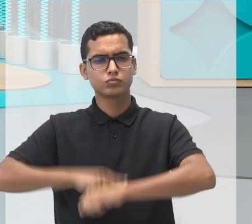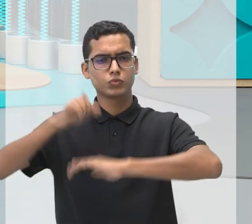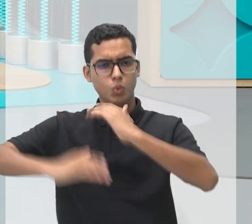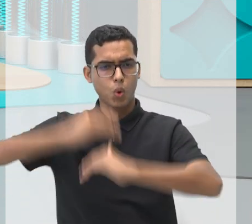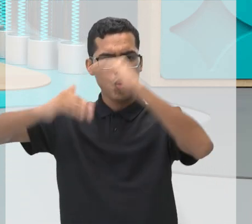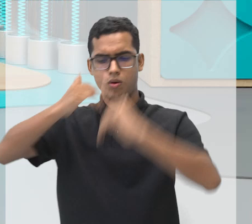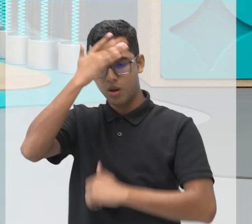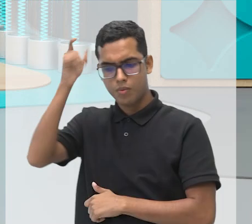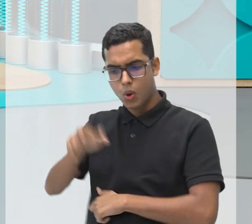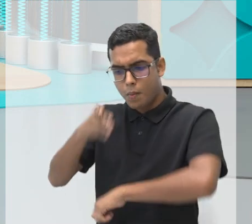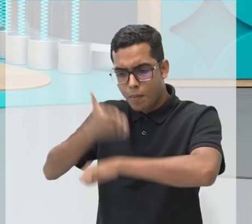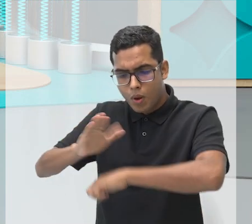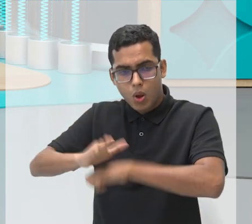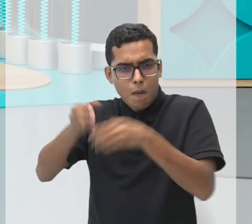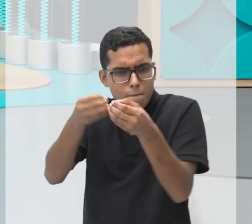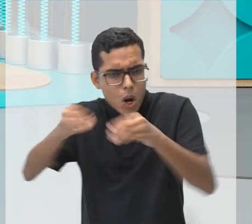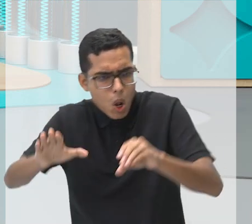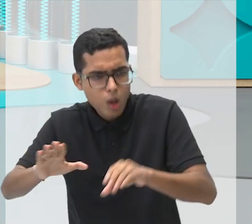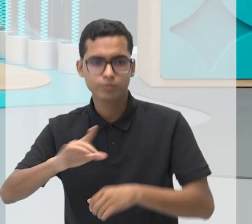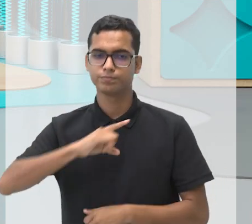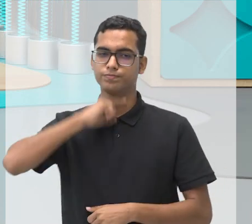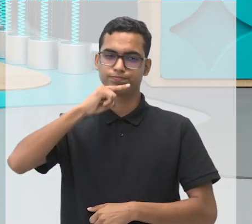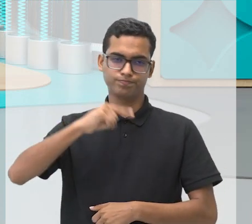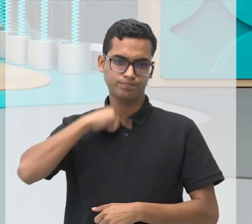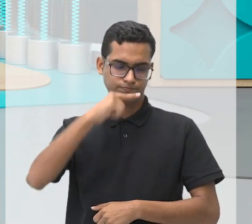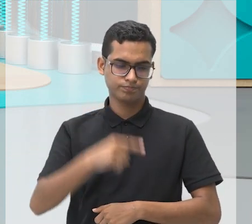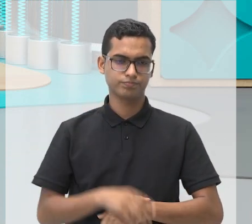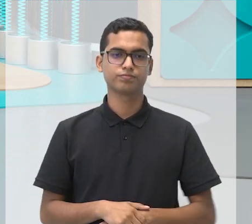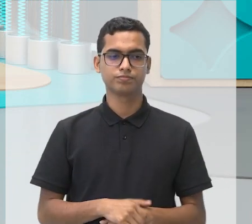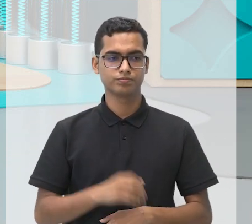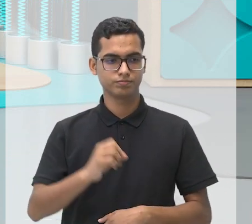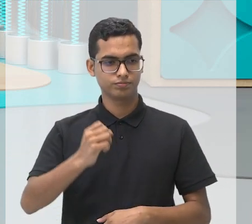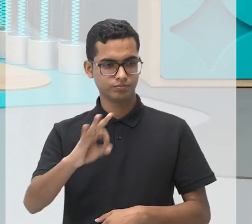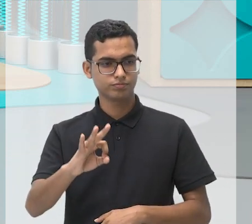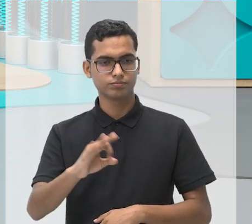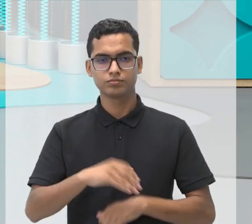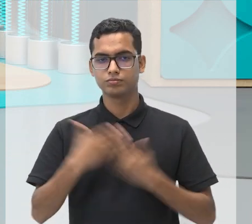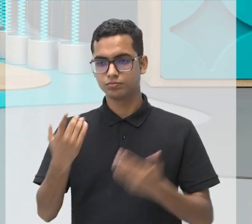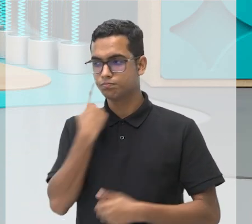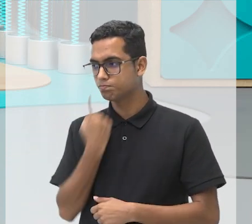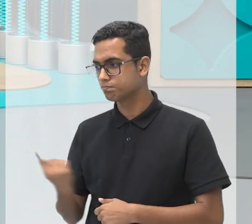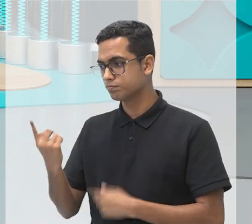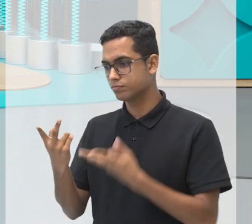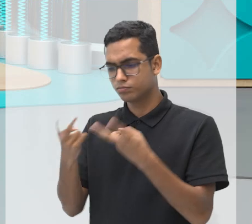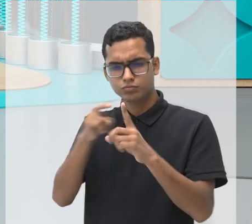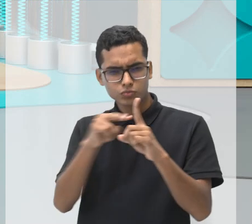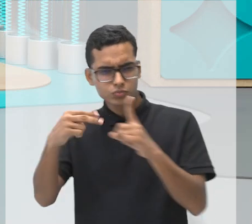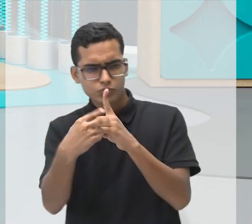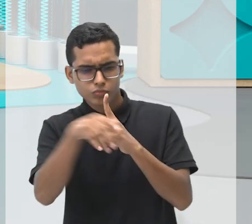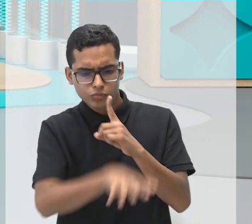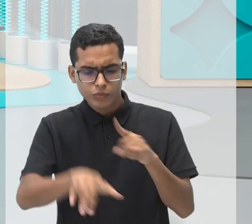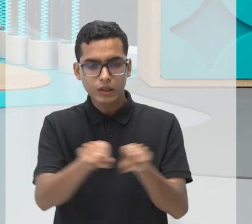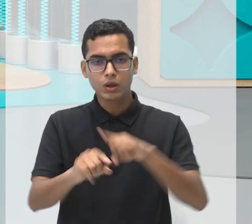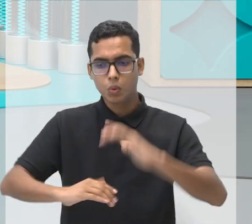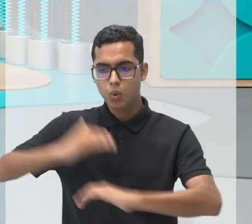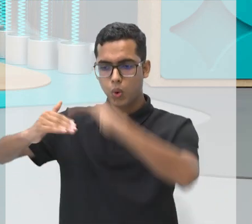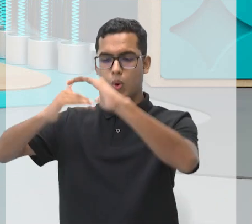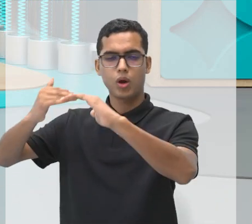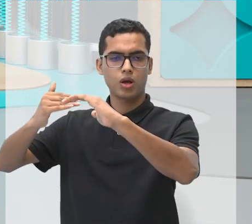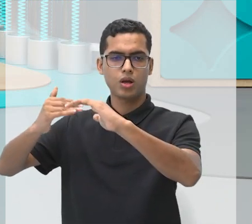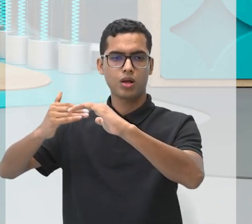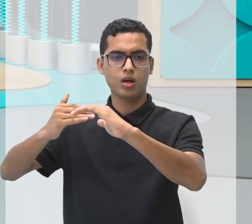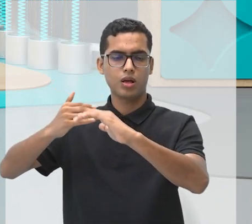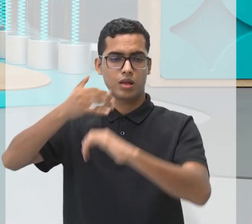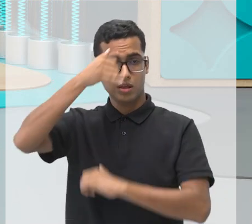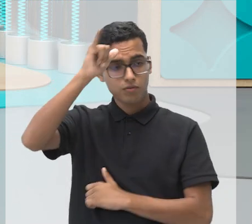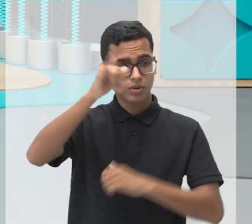desenvolvimento do praticante e nunca prejudicar. A gente precisa sempre ter esse olhar, que a gente precisa sempre desenvolver e não prejudicar